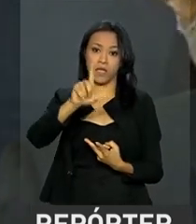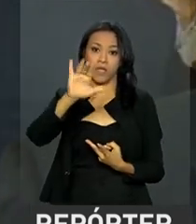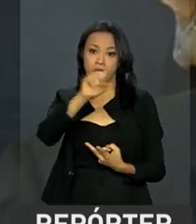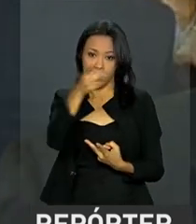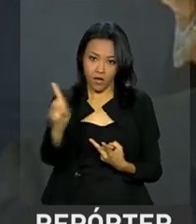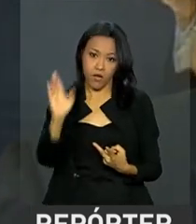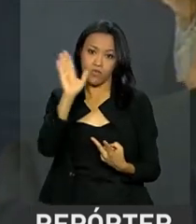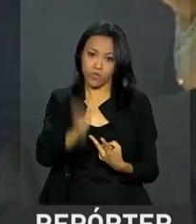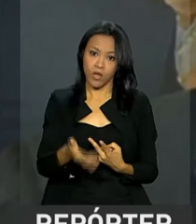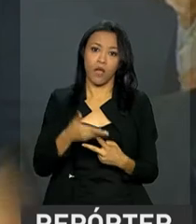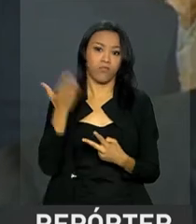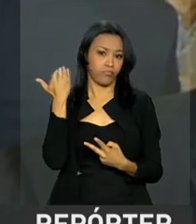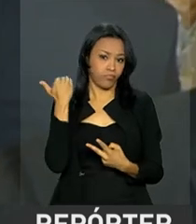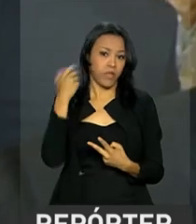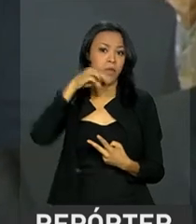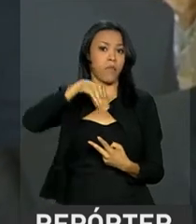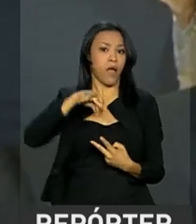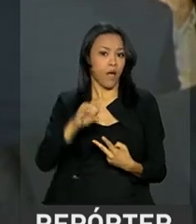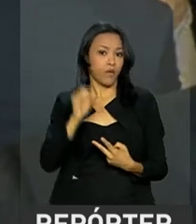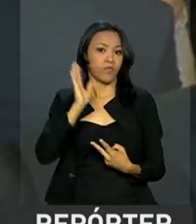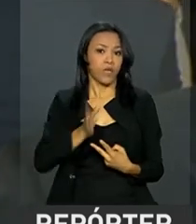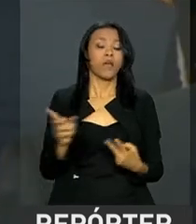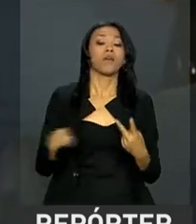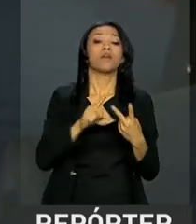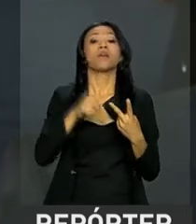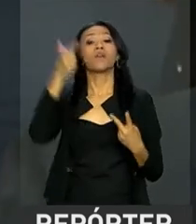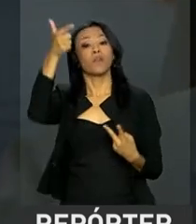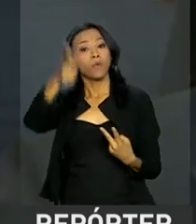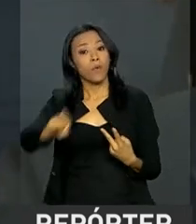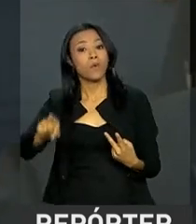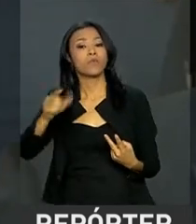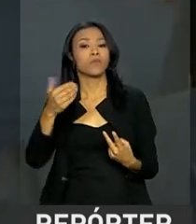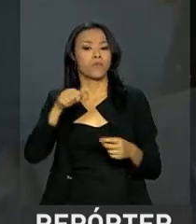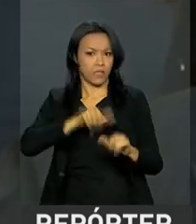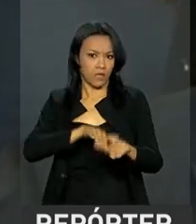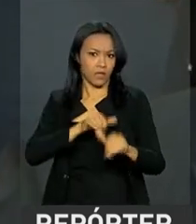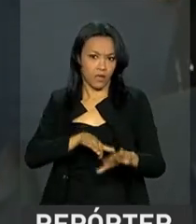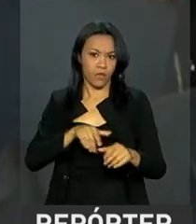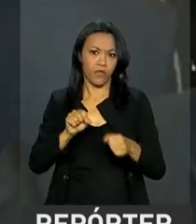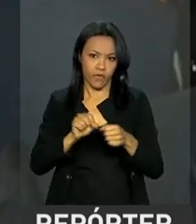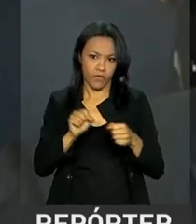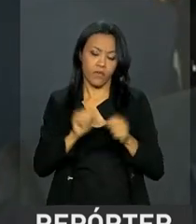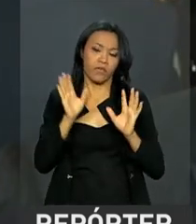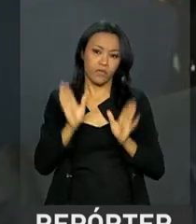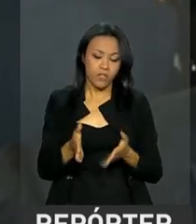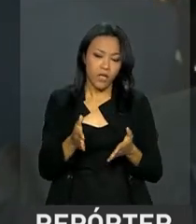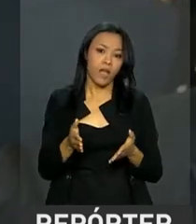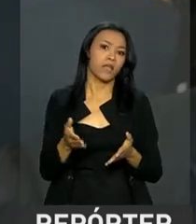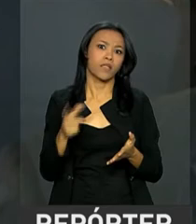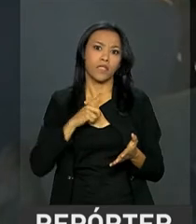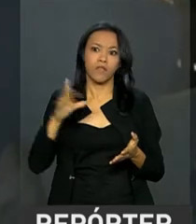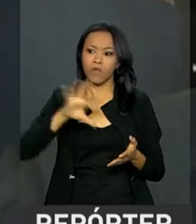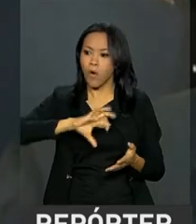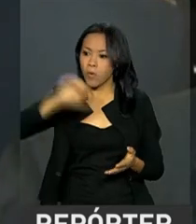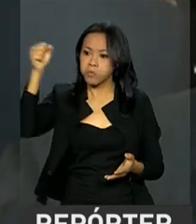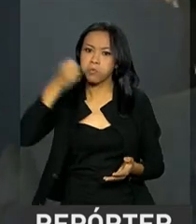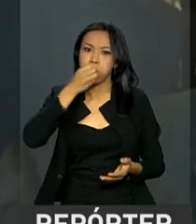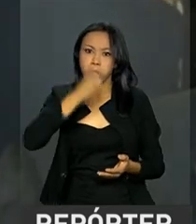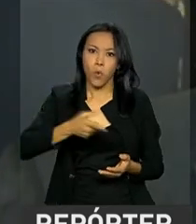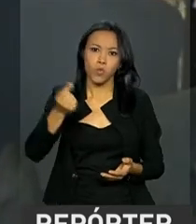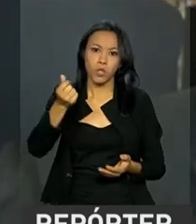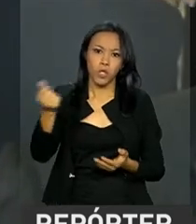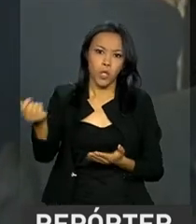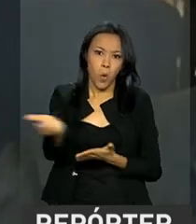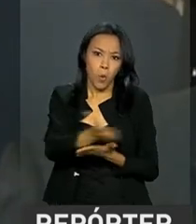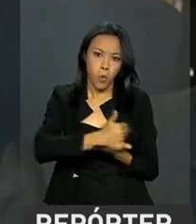maio, que teve um resultado excelente, e o leilão de setembro, né, que teve um recorde de arrecadação de todos os